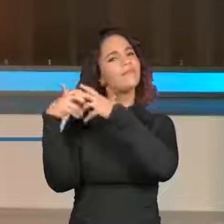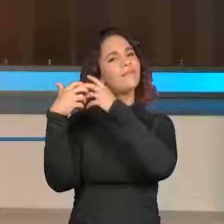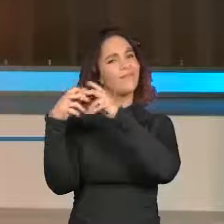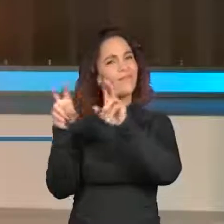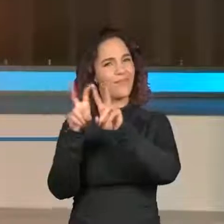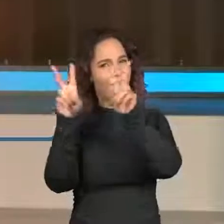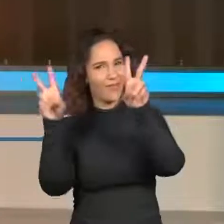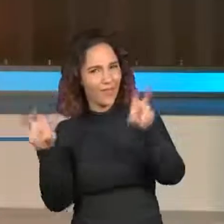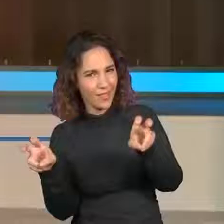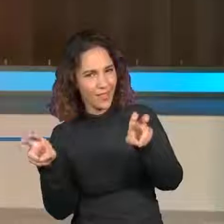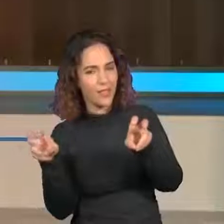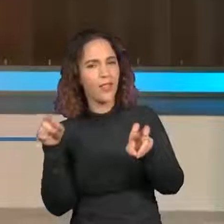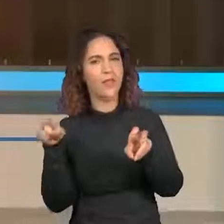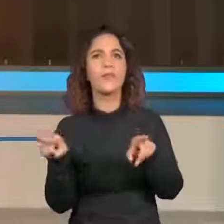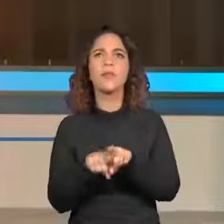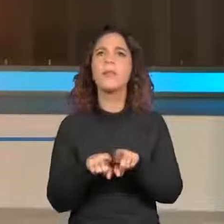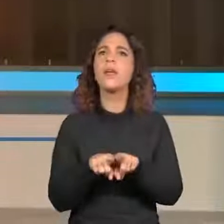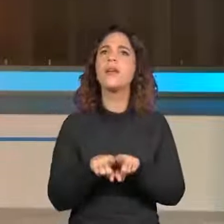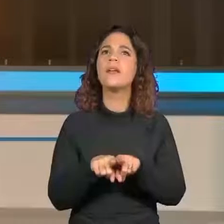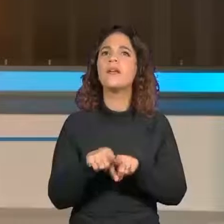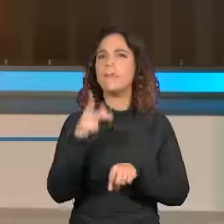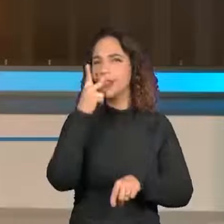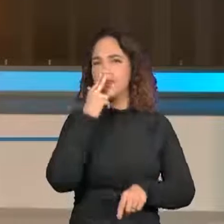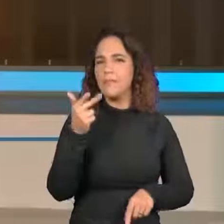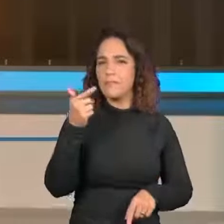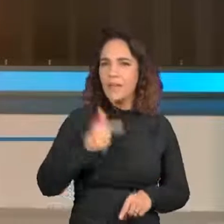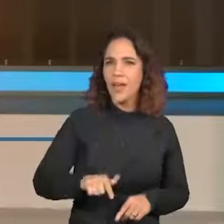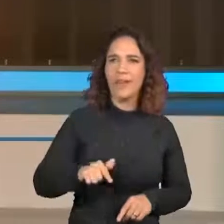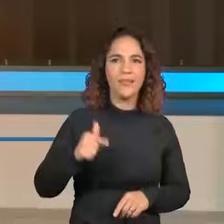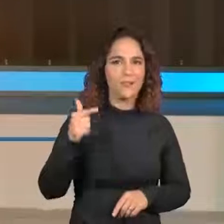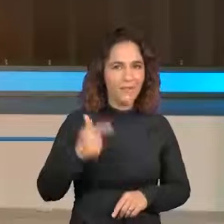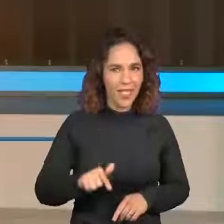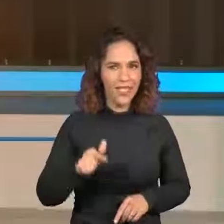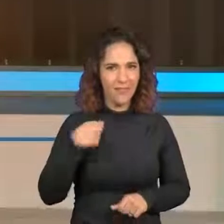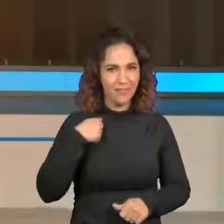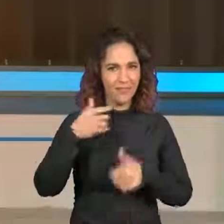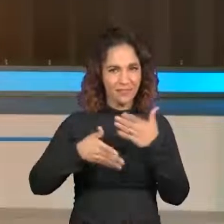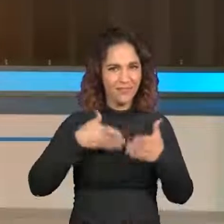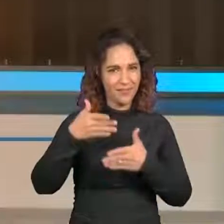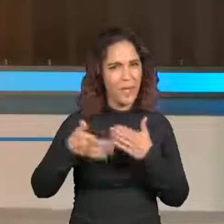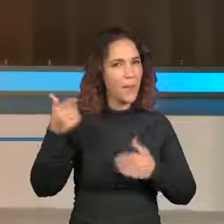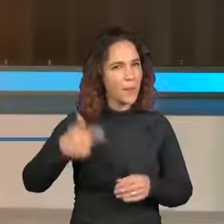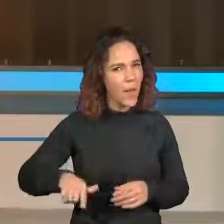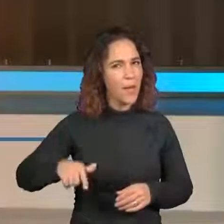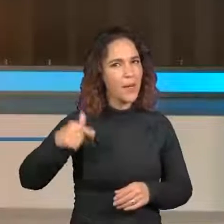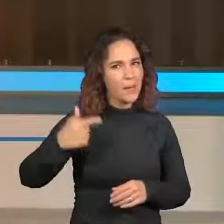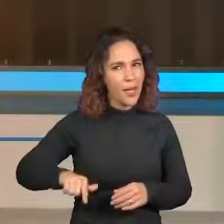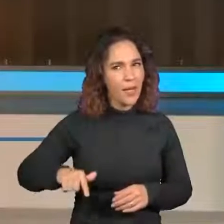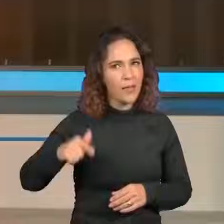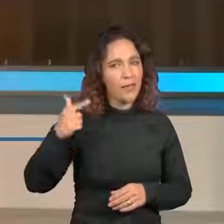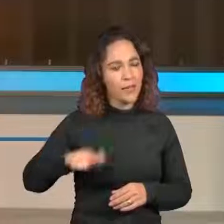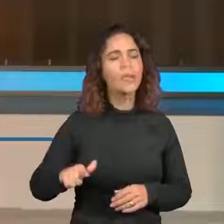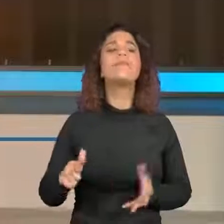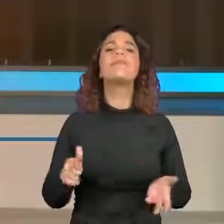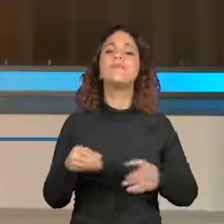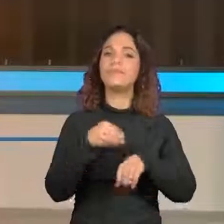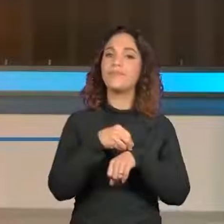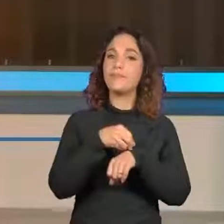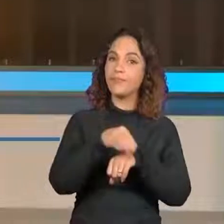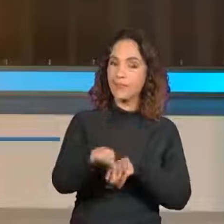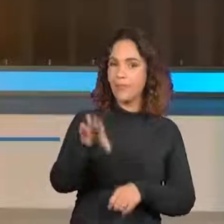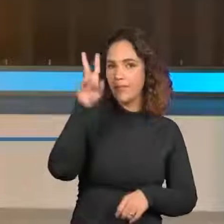e nessa repetição que eu coloquei na introdução da nossa aula, vale lembrar que